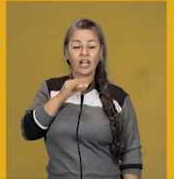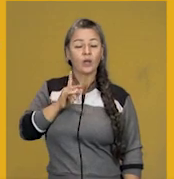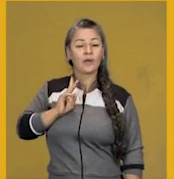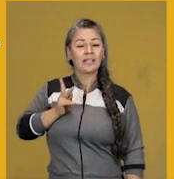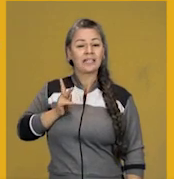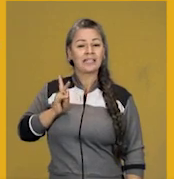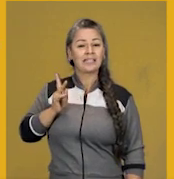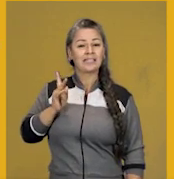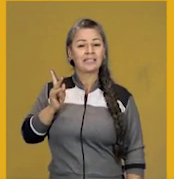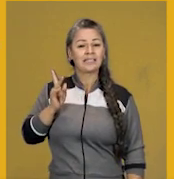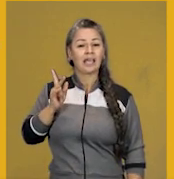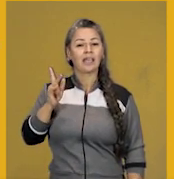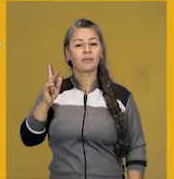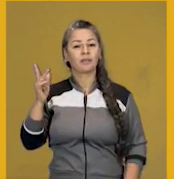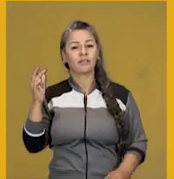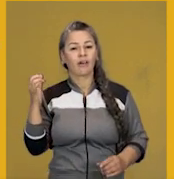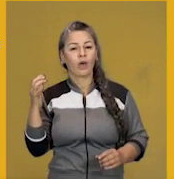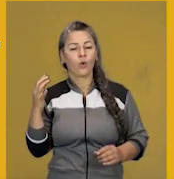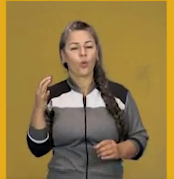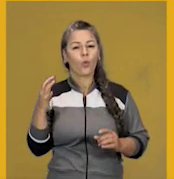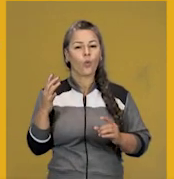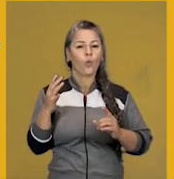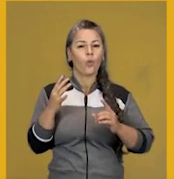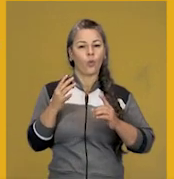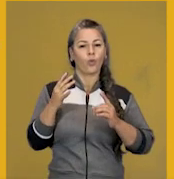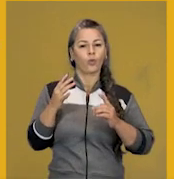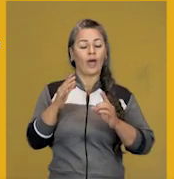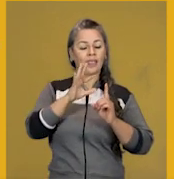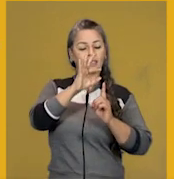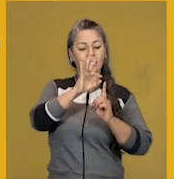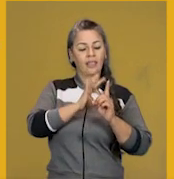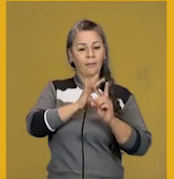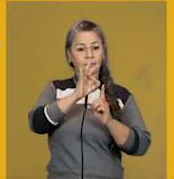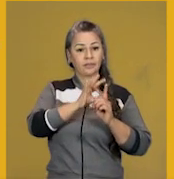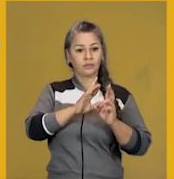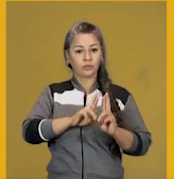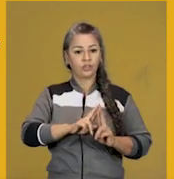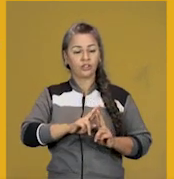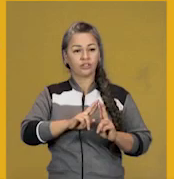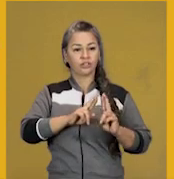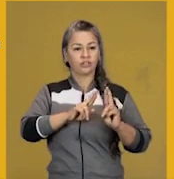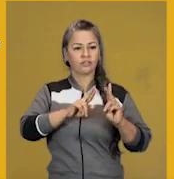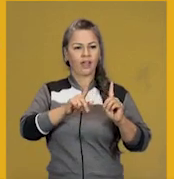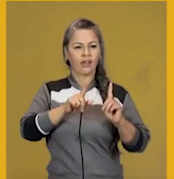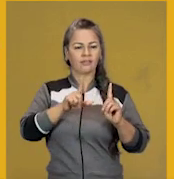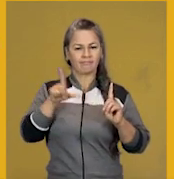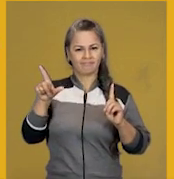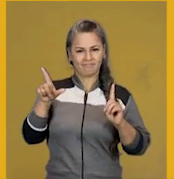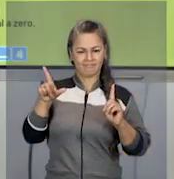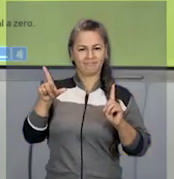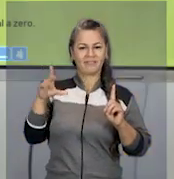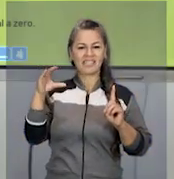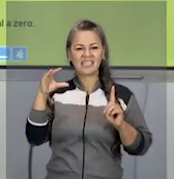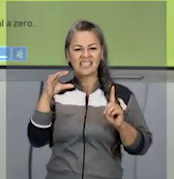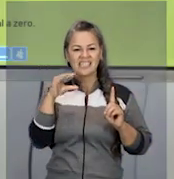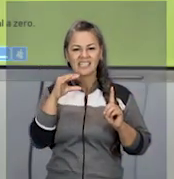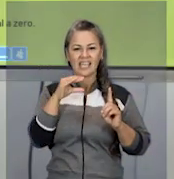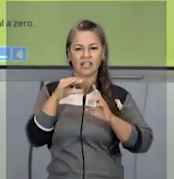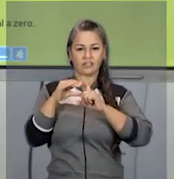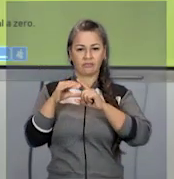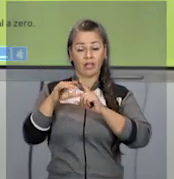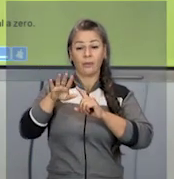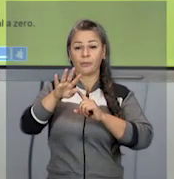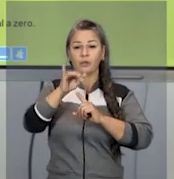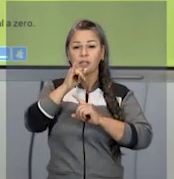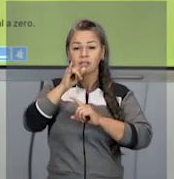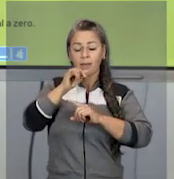cujas temperaturas são diferentes, tá? O calor sempre vai fluir do objeto que